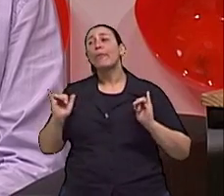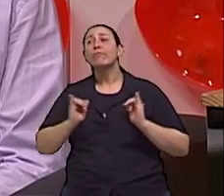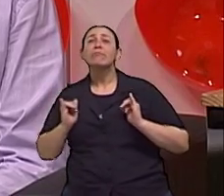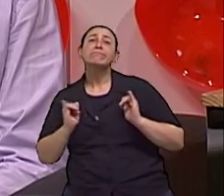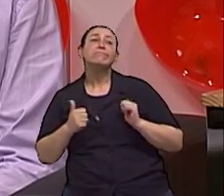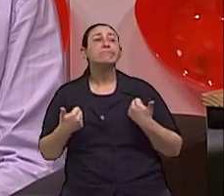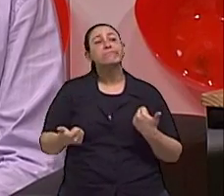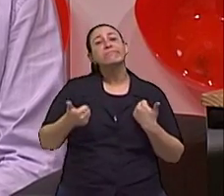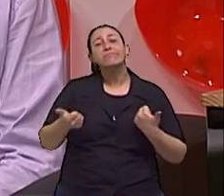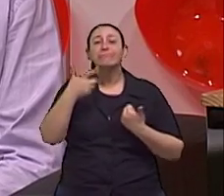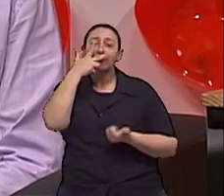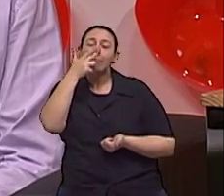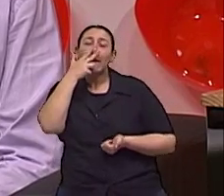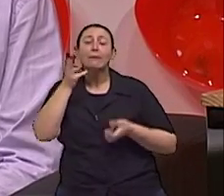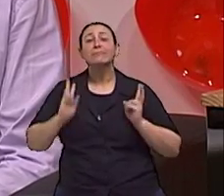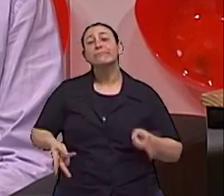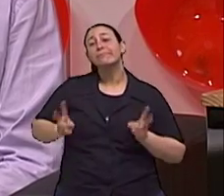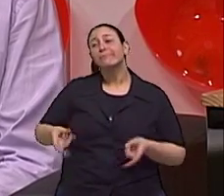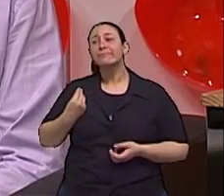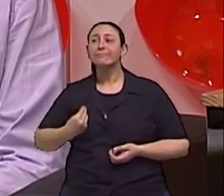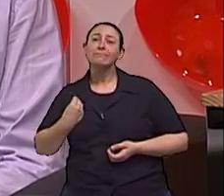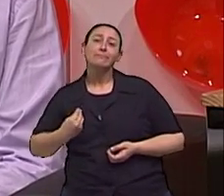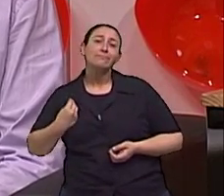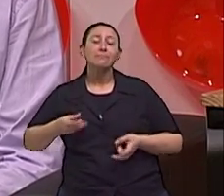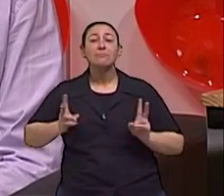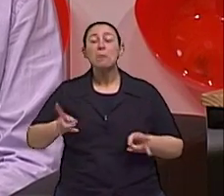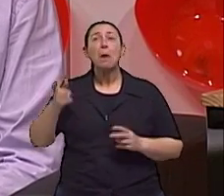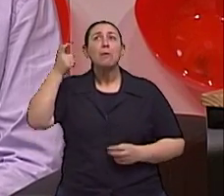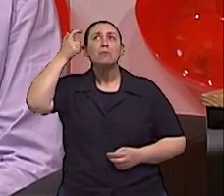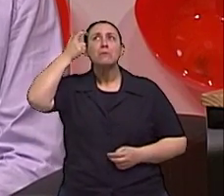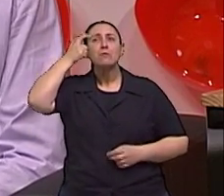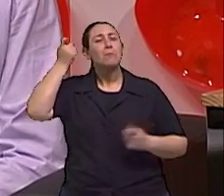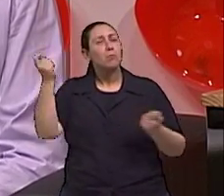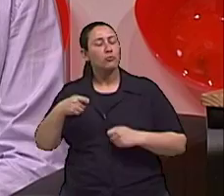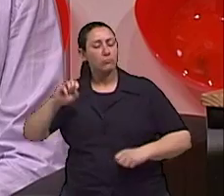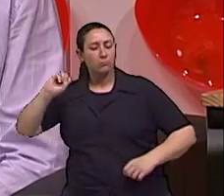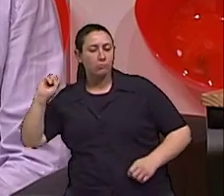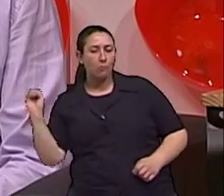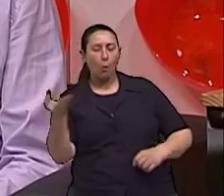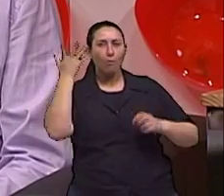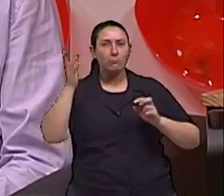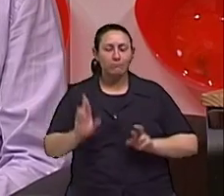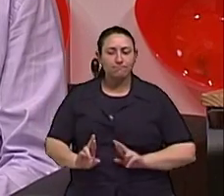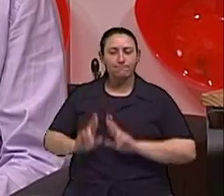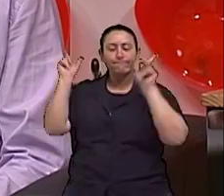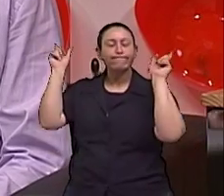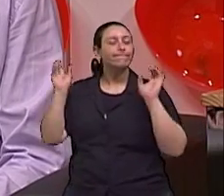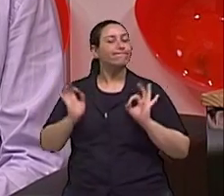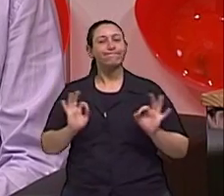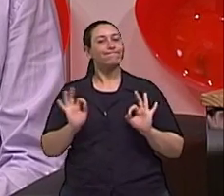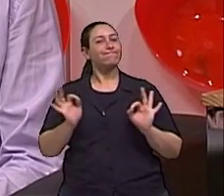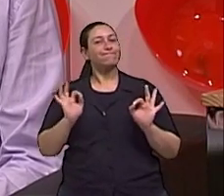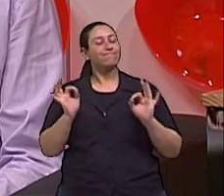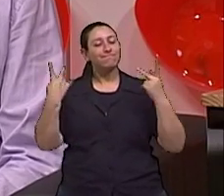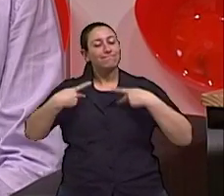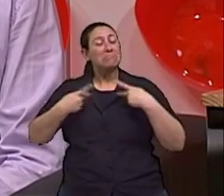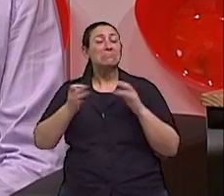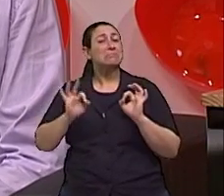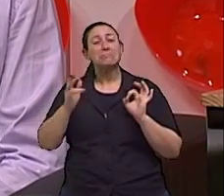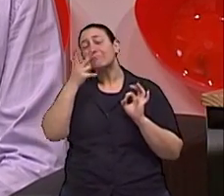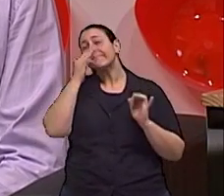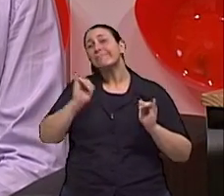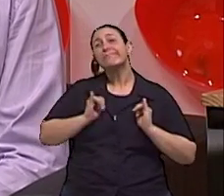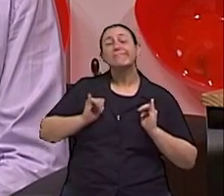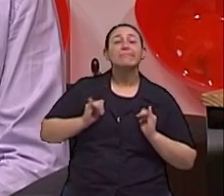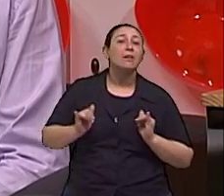estamos vivendo, nós não pensamos nessa possibilidade de começar de novo. Então, eu acho que a oportunidade, ela surge muitas